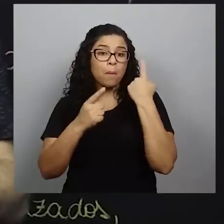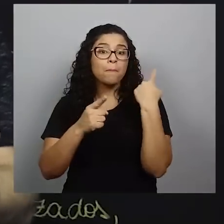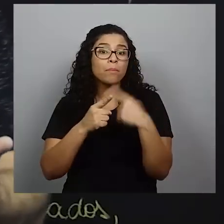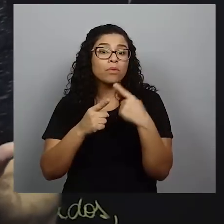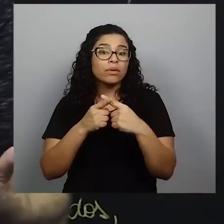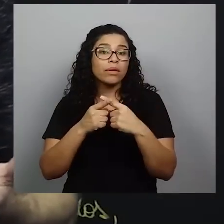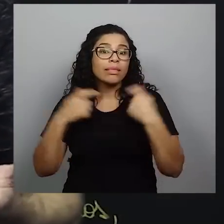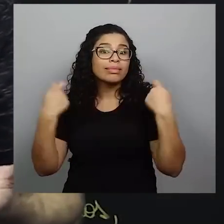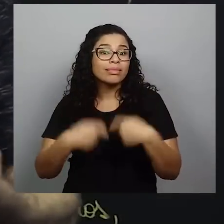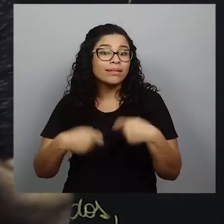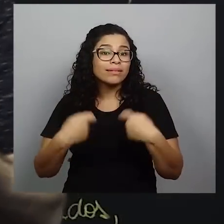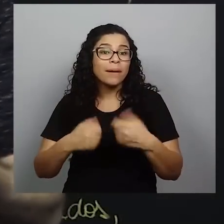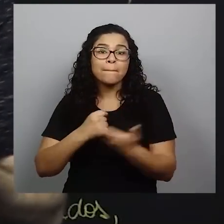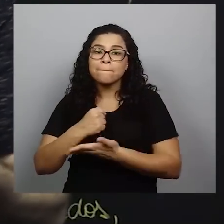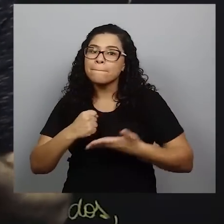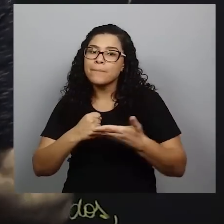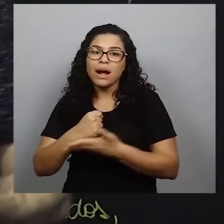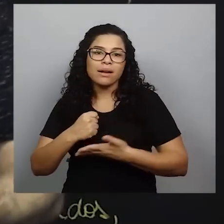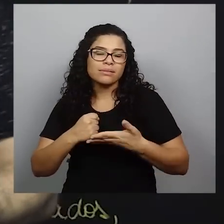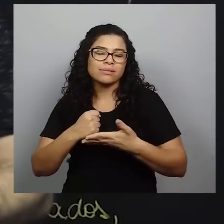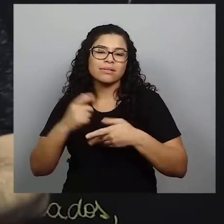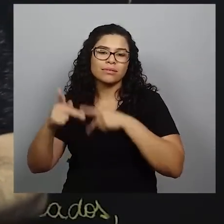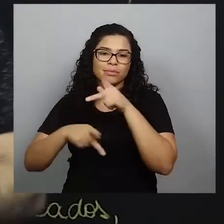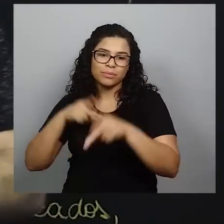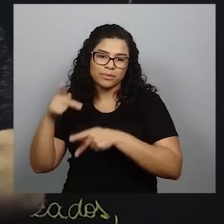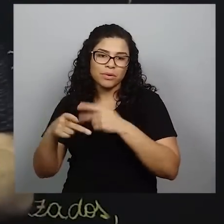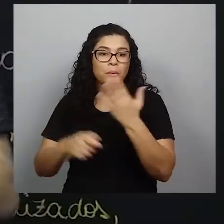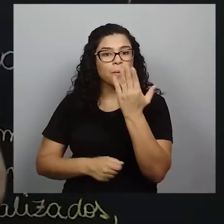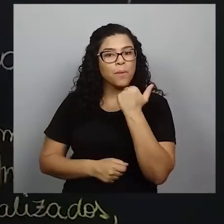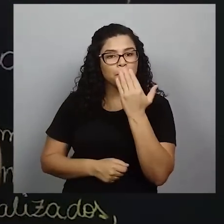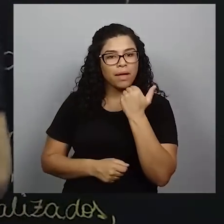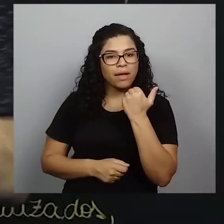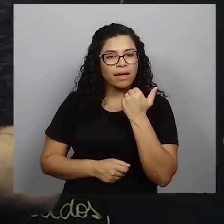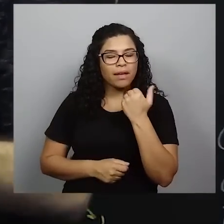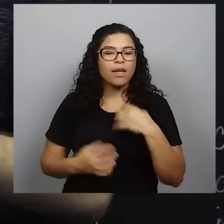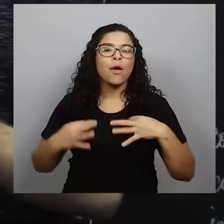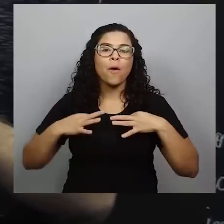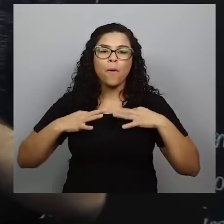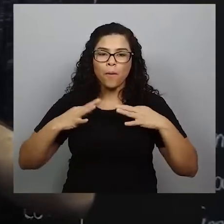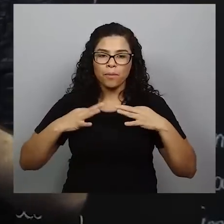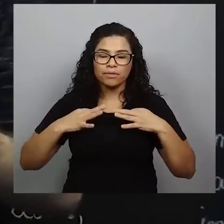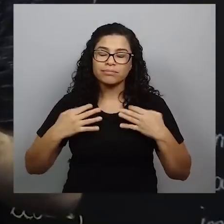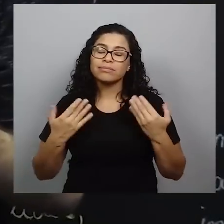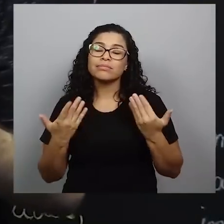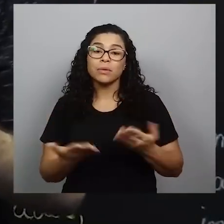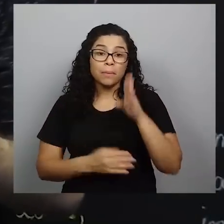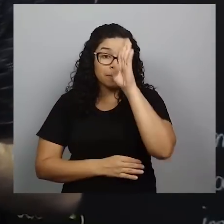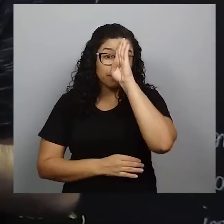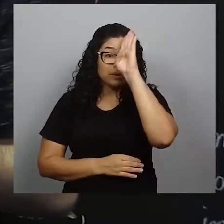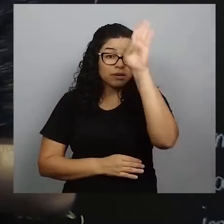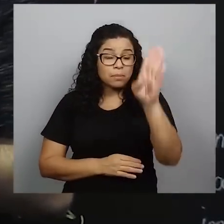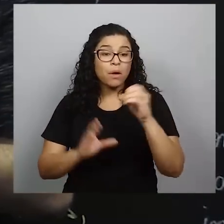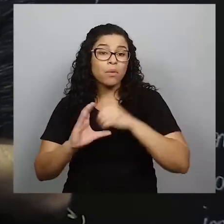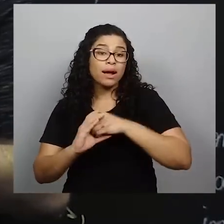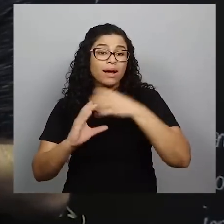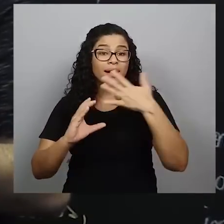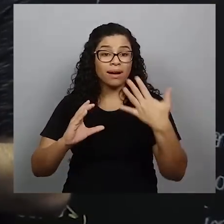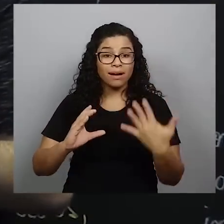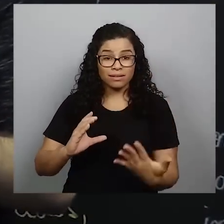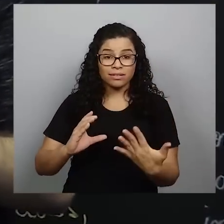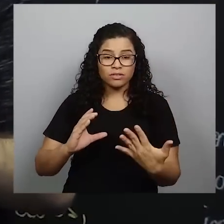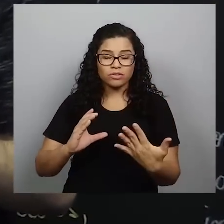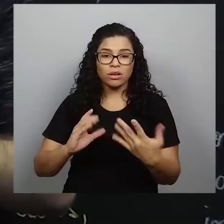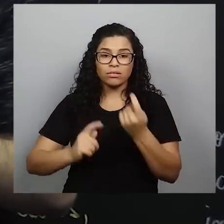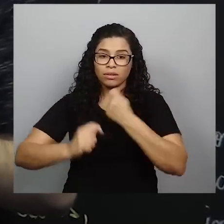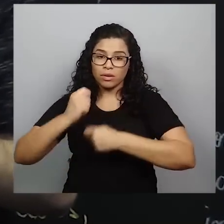são necessidades básicas, se alimentar e se vestir. Então, essa principal característica, digamos